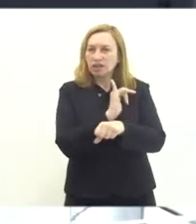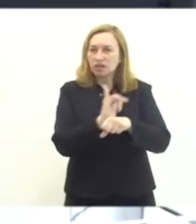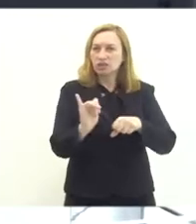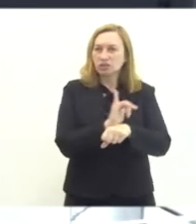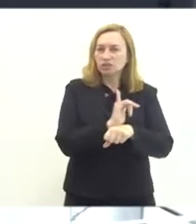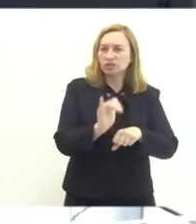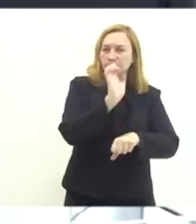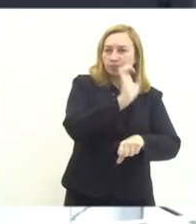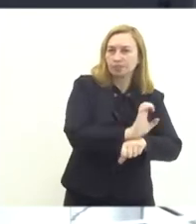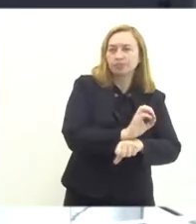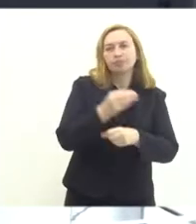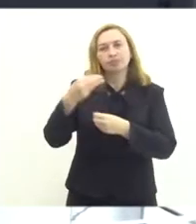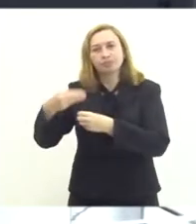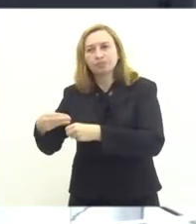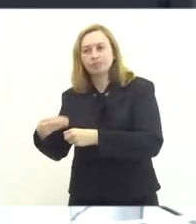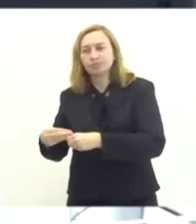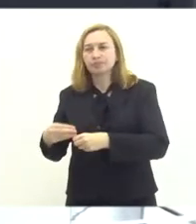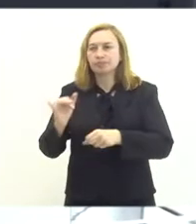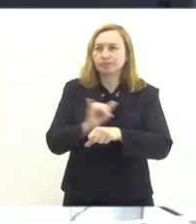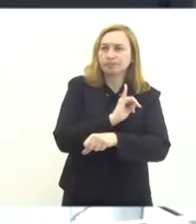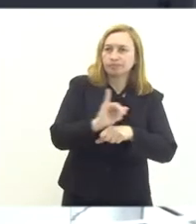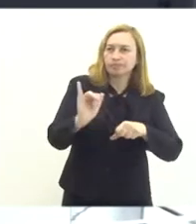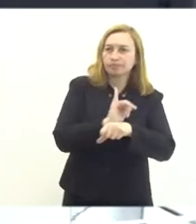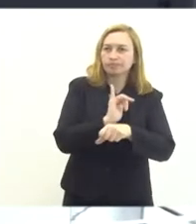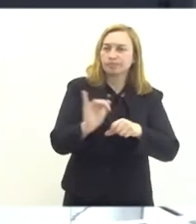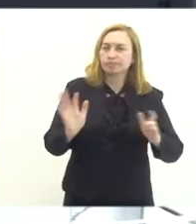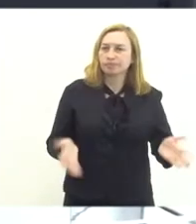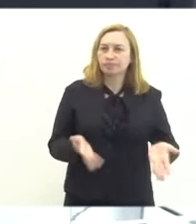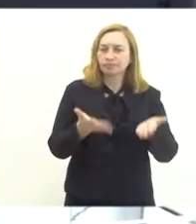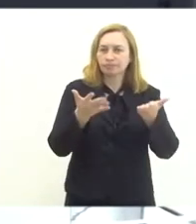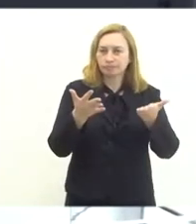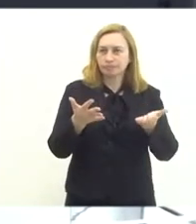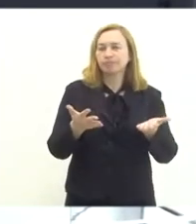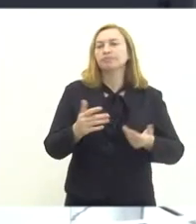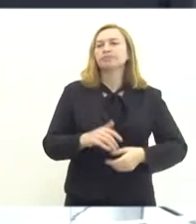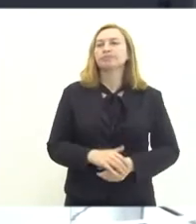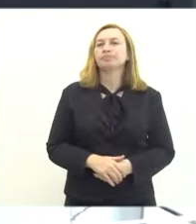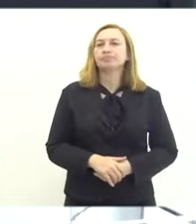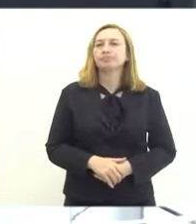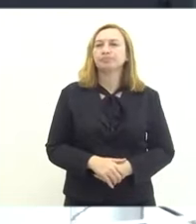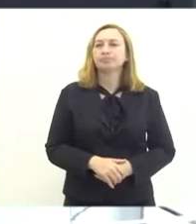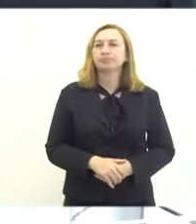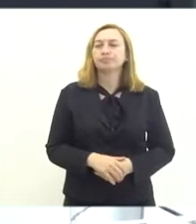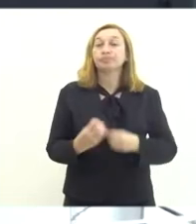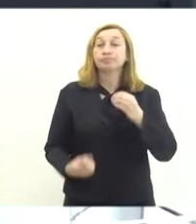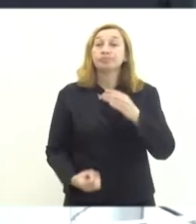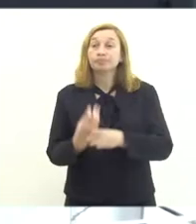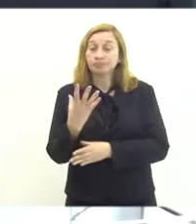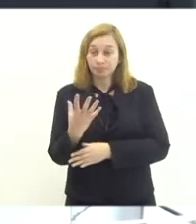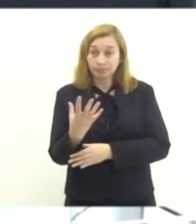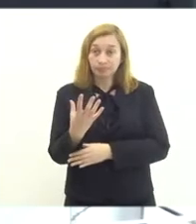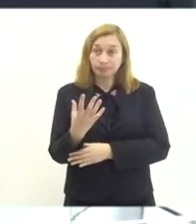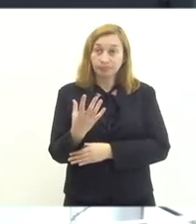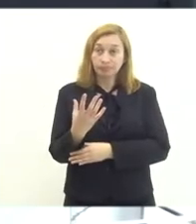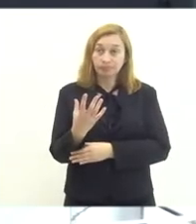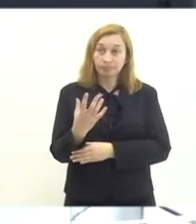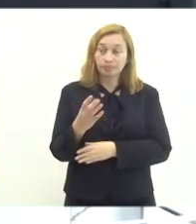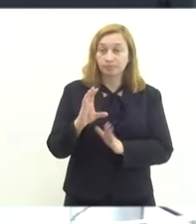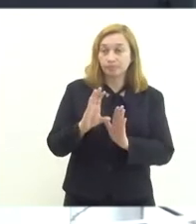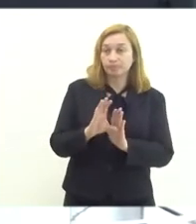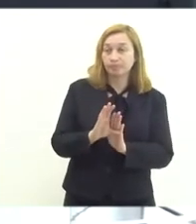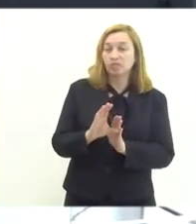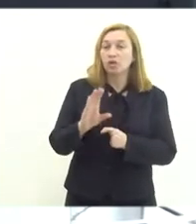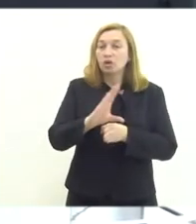estado eo município temos também incentivado eles a criar o reativar os seus